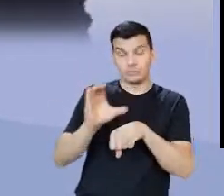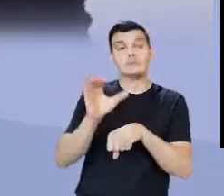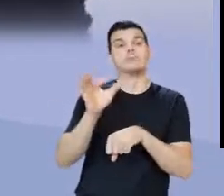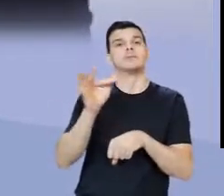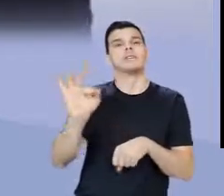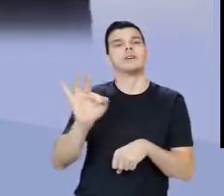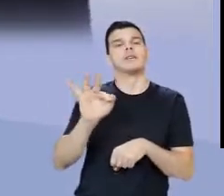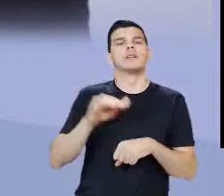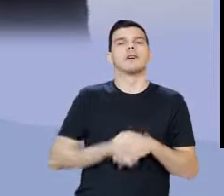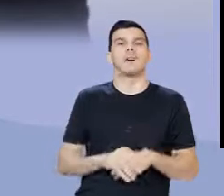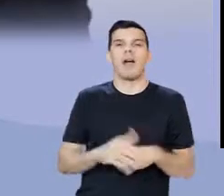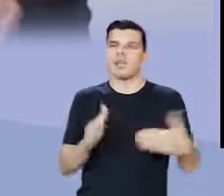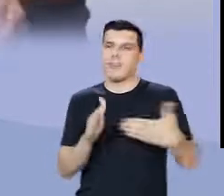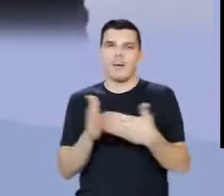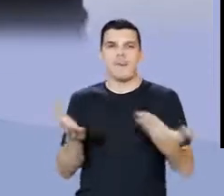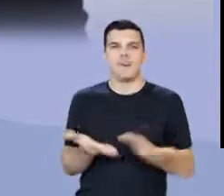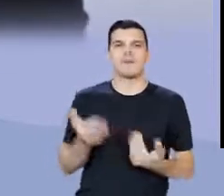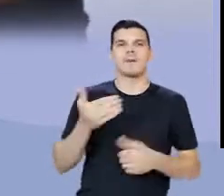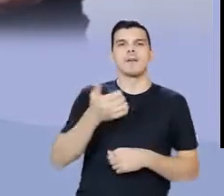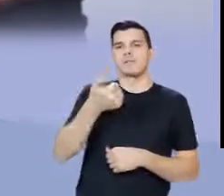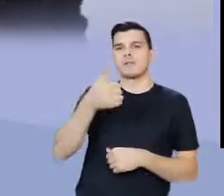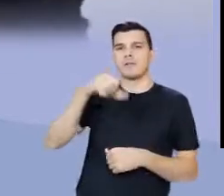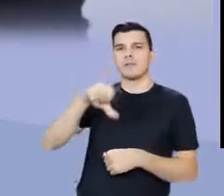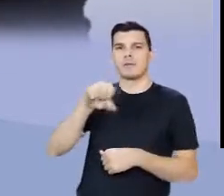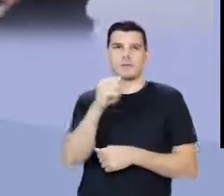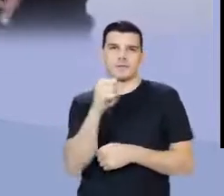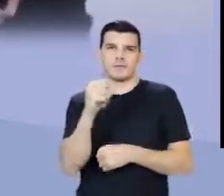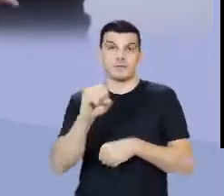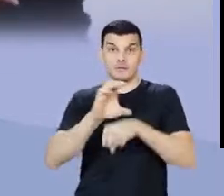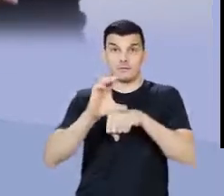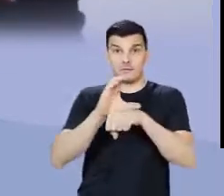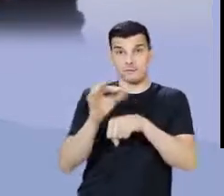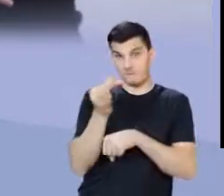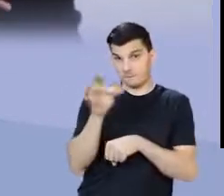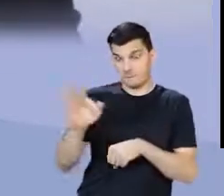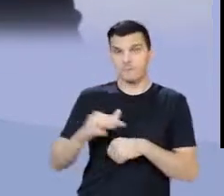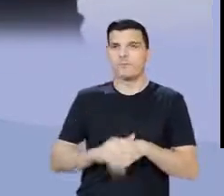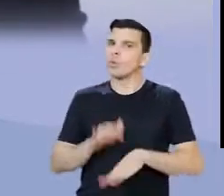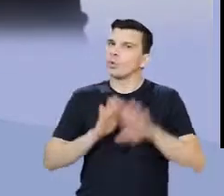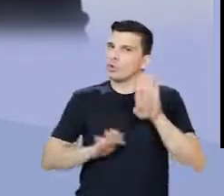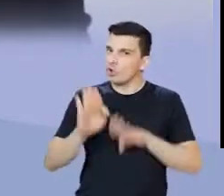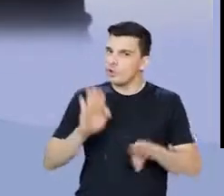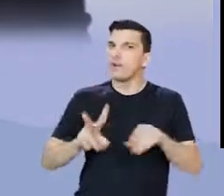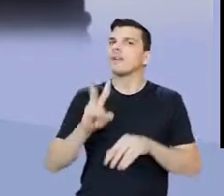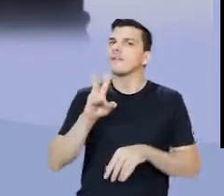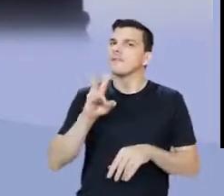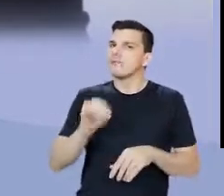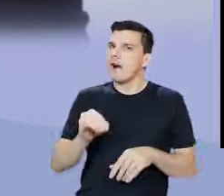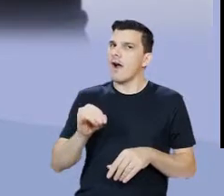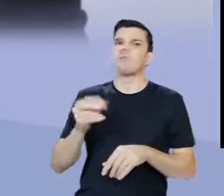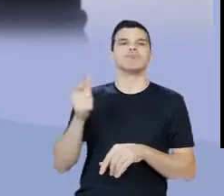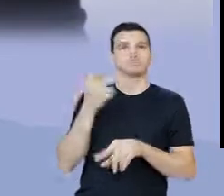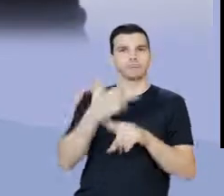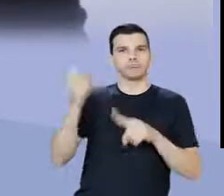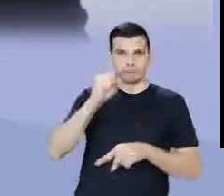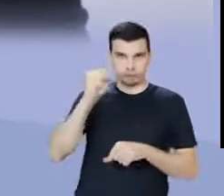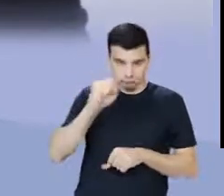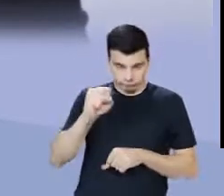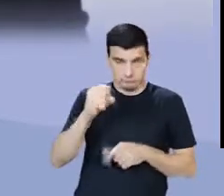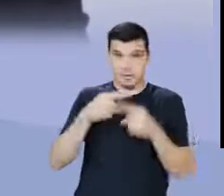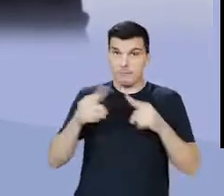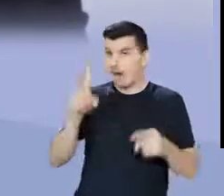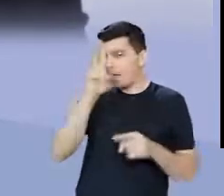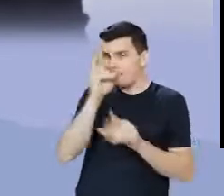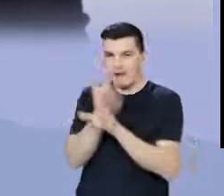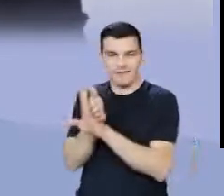Constituição, a Constituição vigente, que é a Constituição de 1988. cuidado, meu aluno, ela vai ser uma grande conquista.